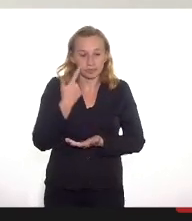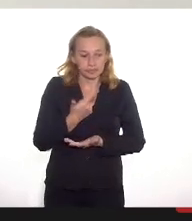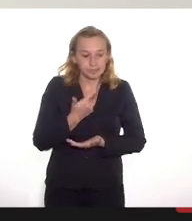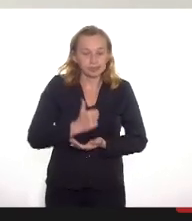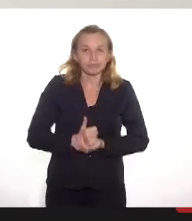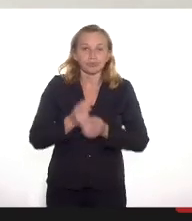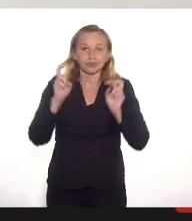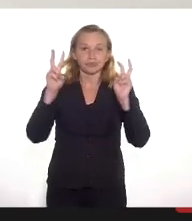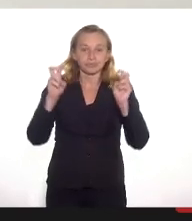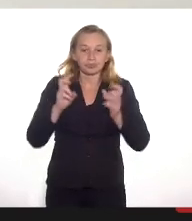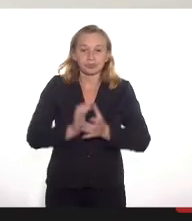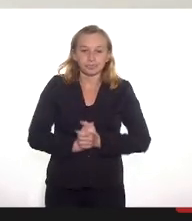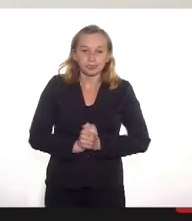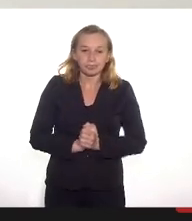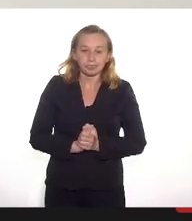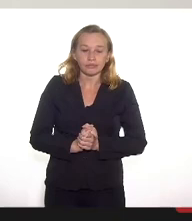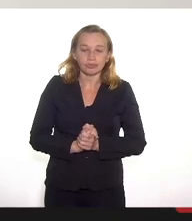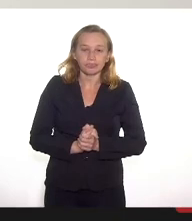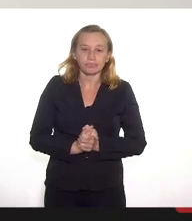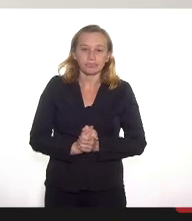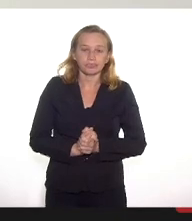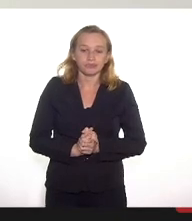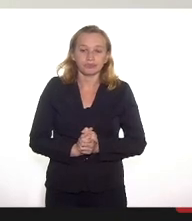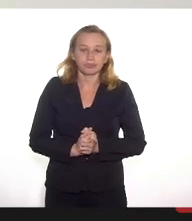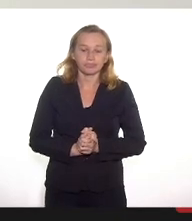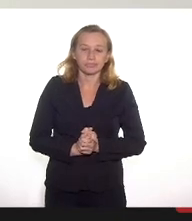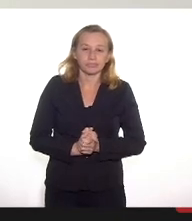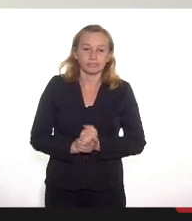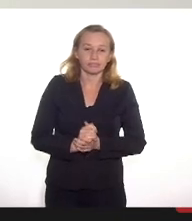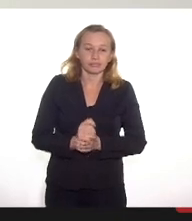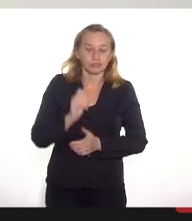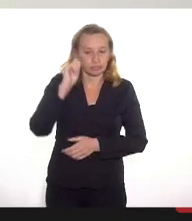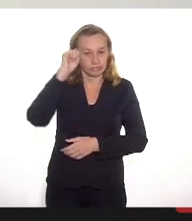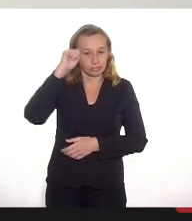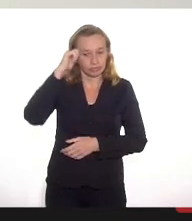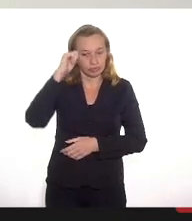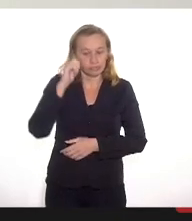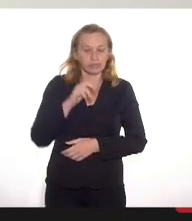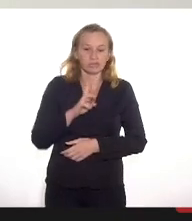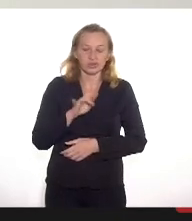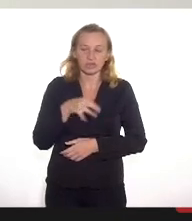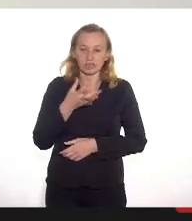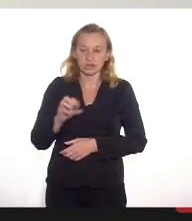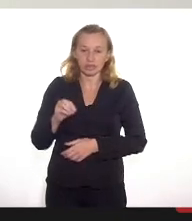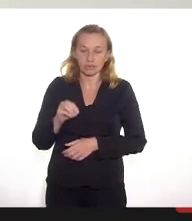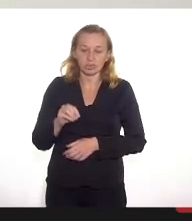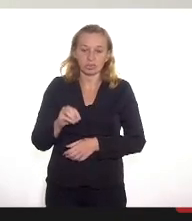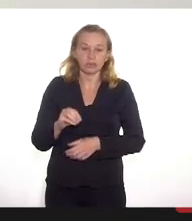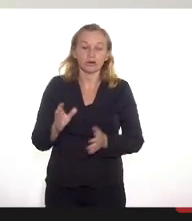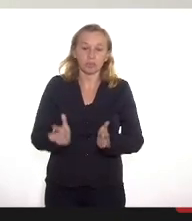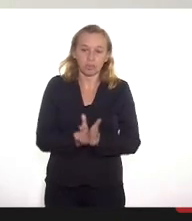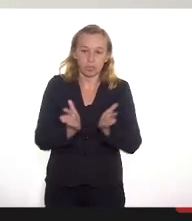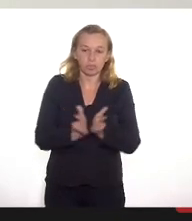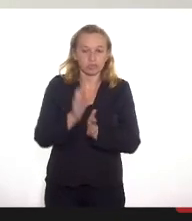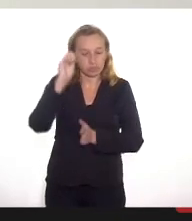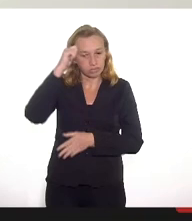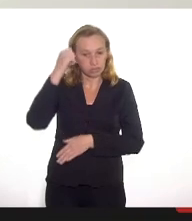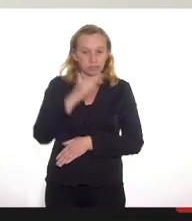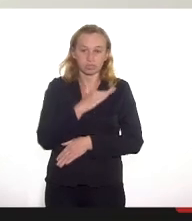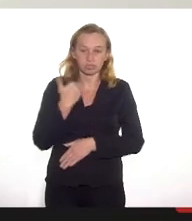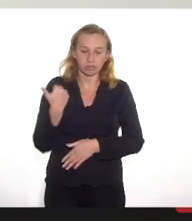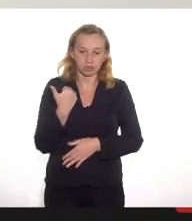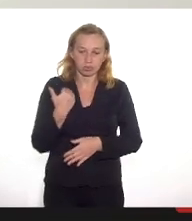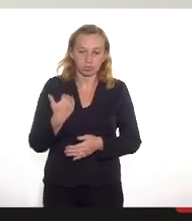a questão é racial Então a gente tem cima população mais pobre e negra morrendo descobrir